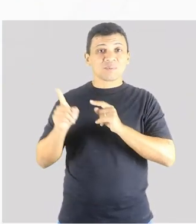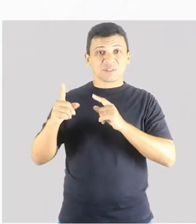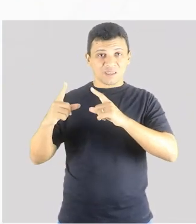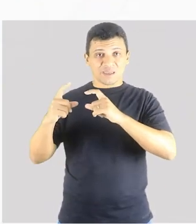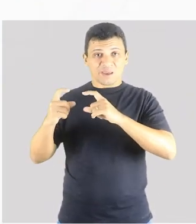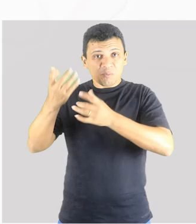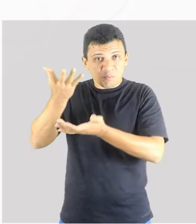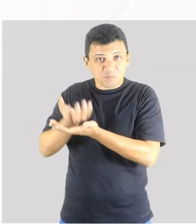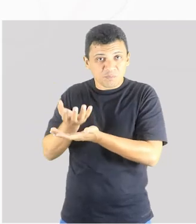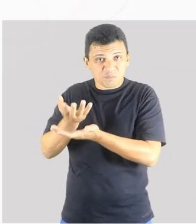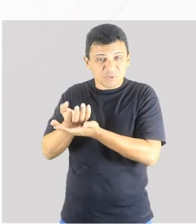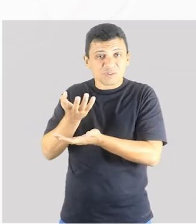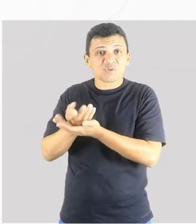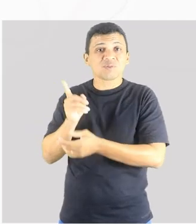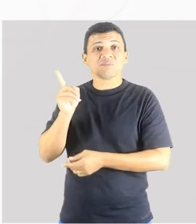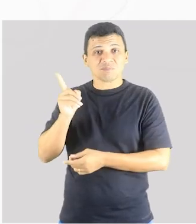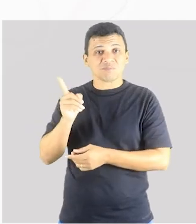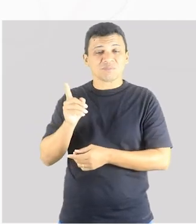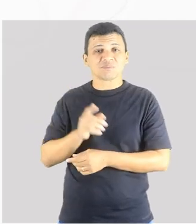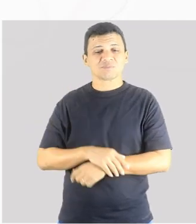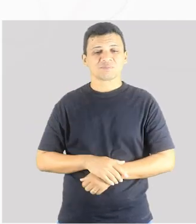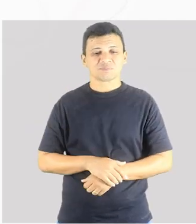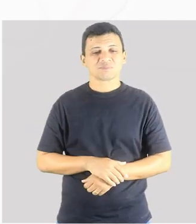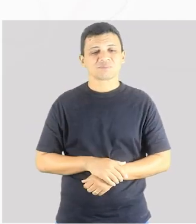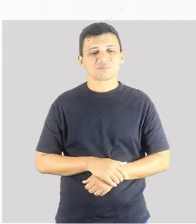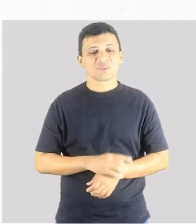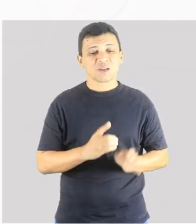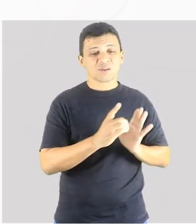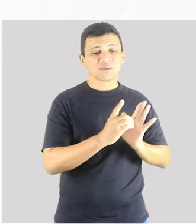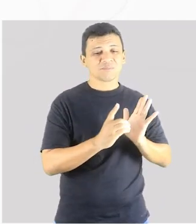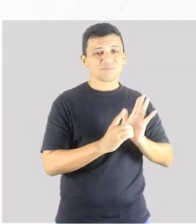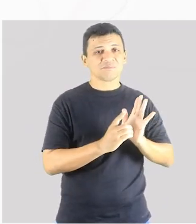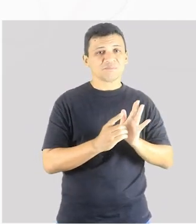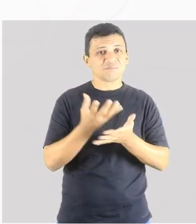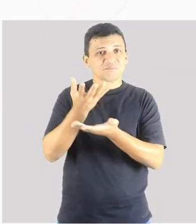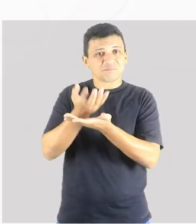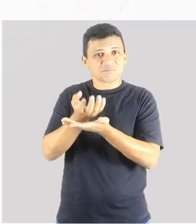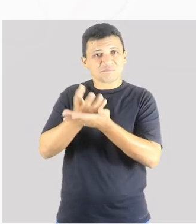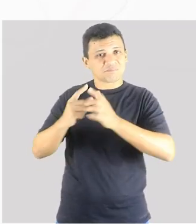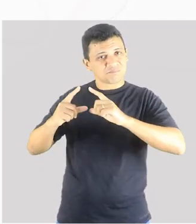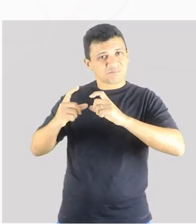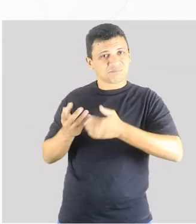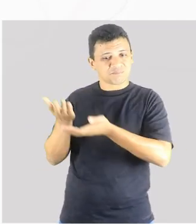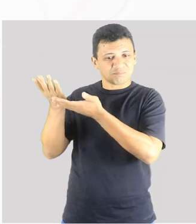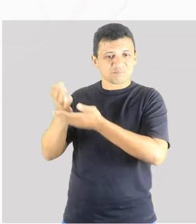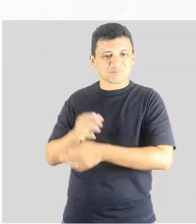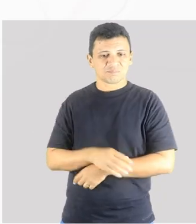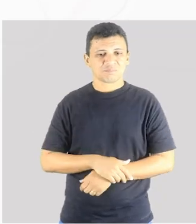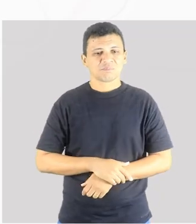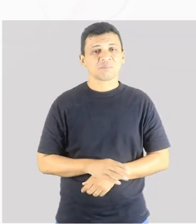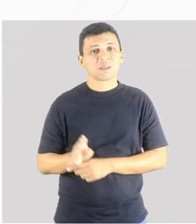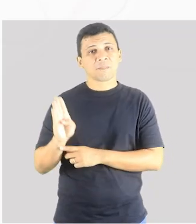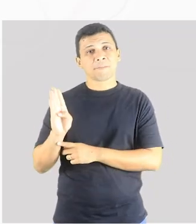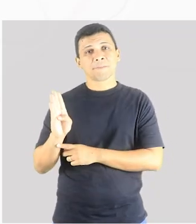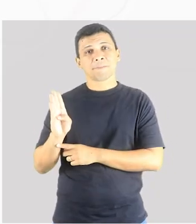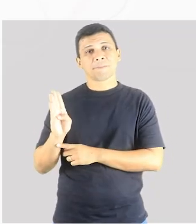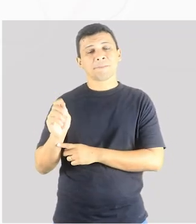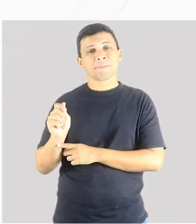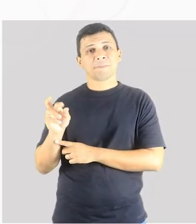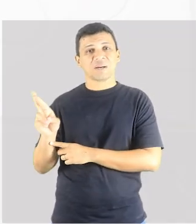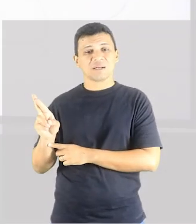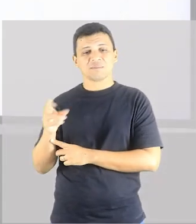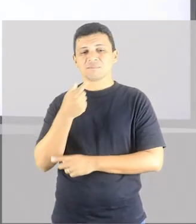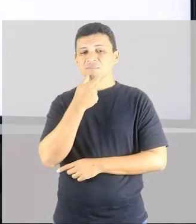Uma imagem que foi retirada do dicionário da Cambridge. Bom, então eu trouxe a palavra bar. Bar